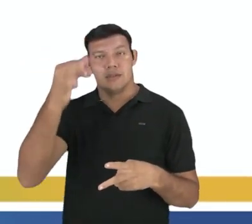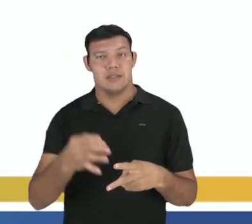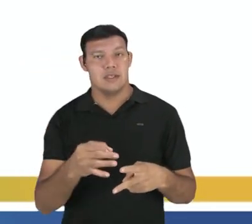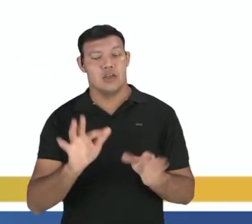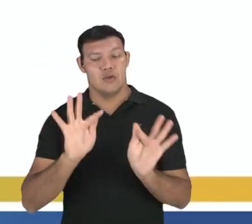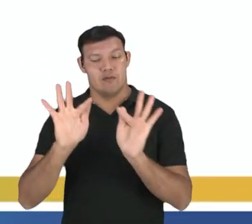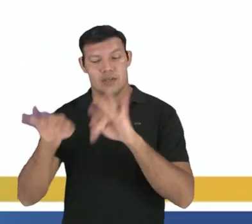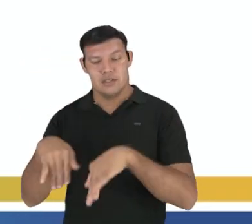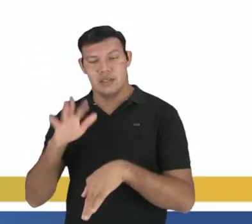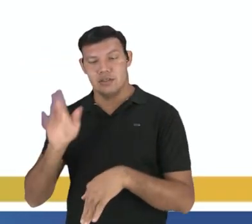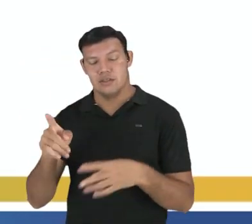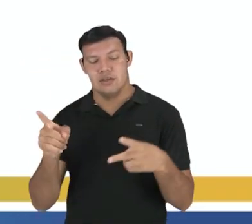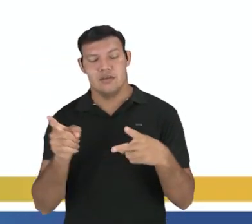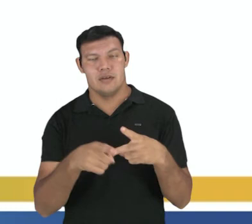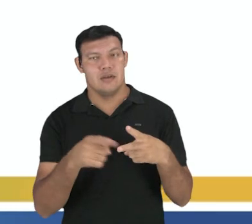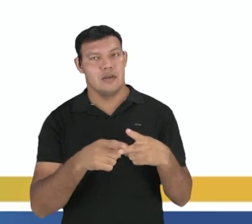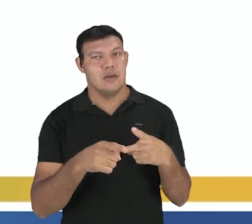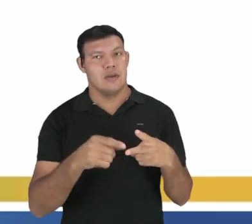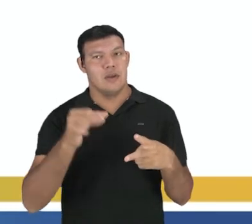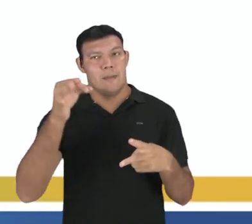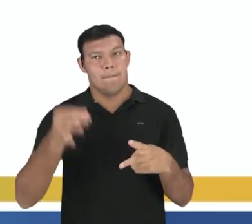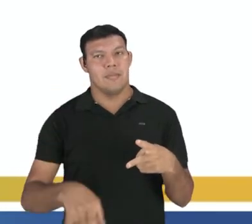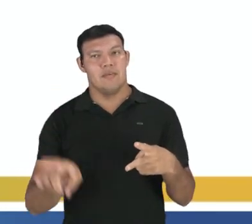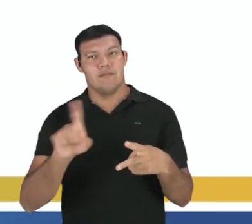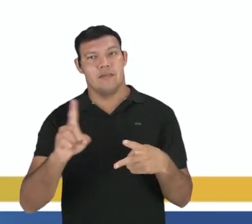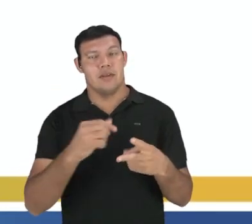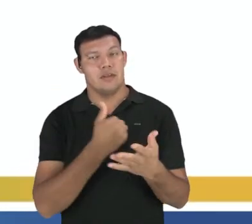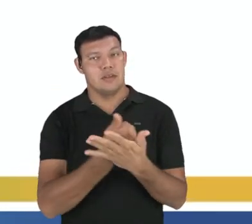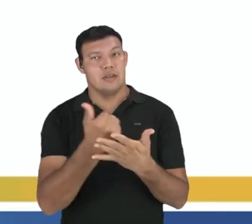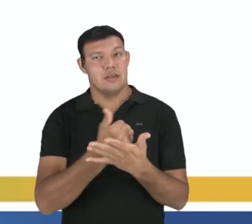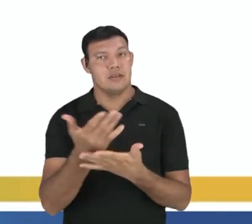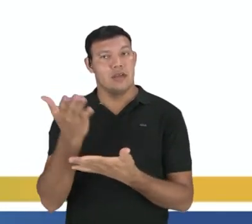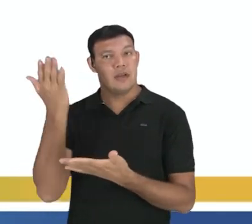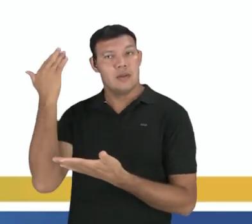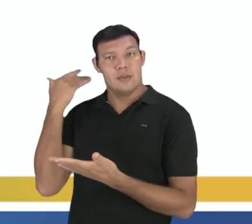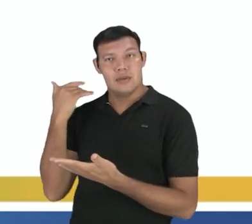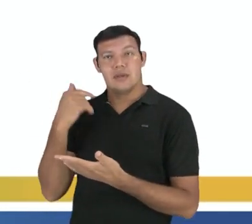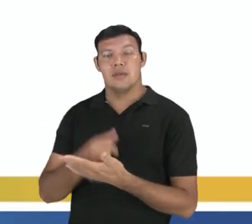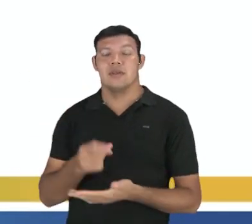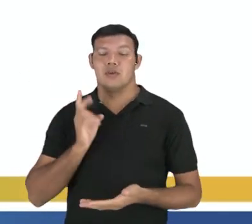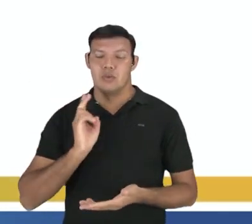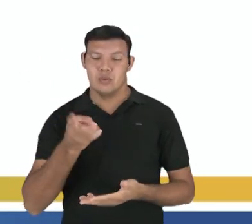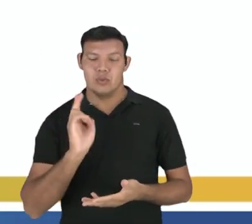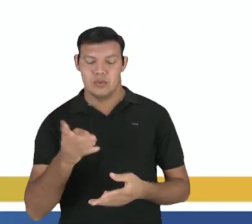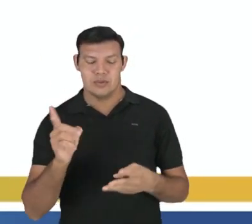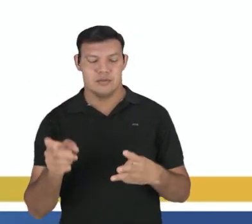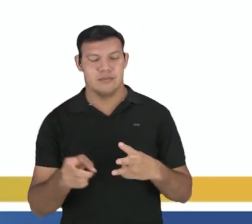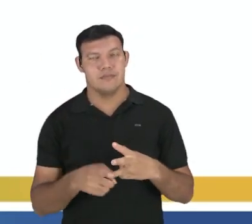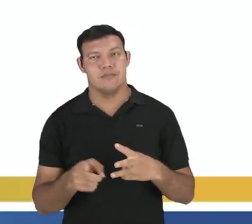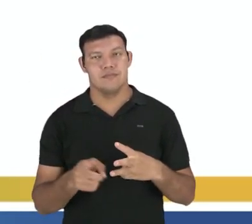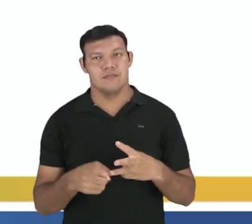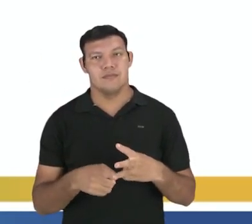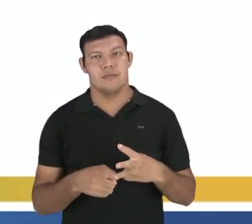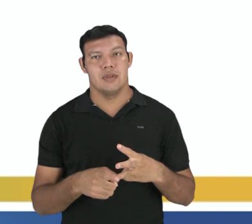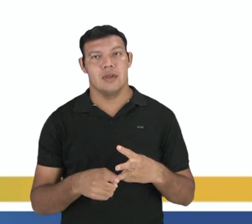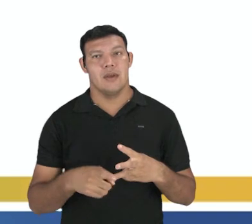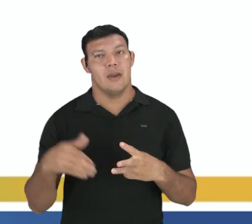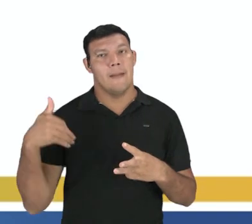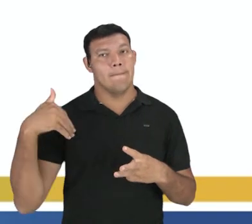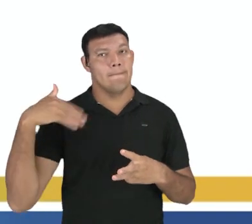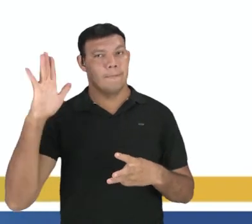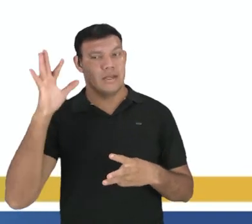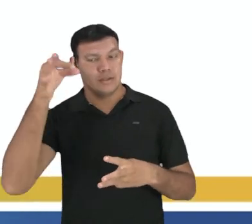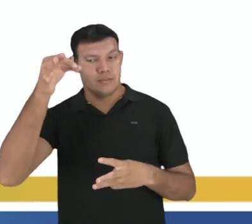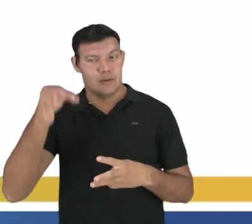passado já concluídas. Pretérito imperfeito indica ações do passado que trazem ideia de continuidade ou não